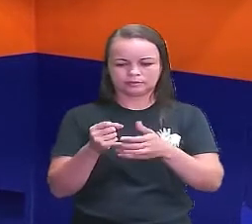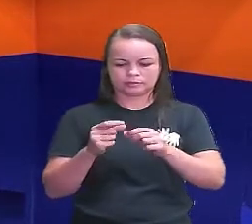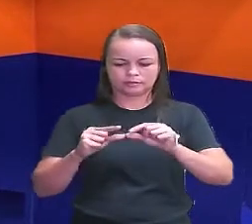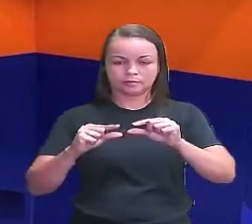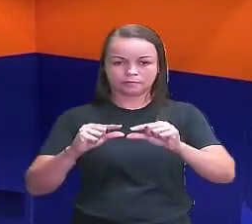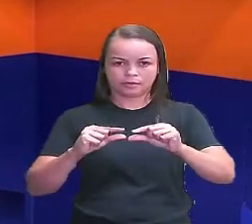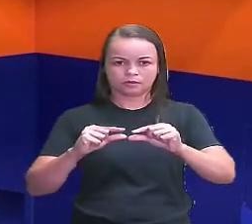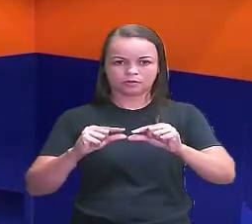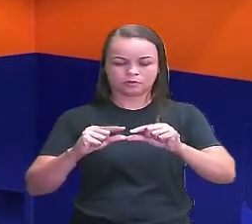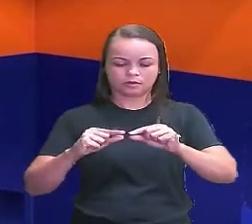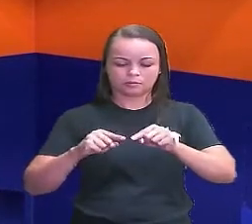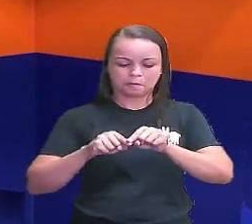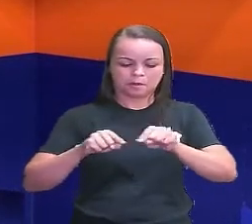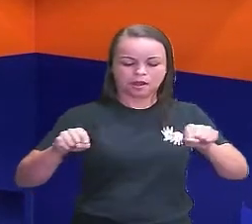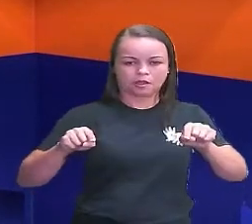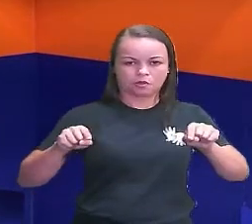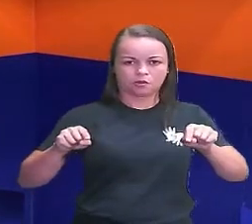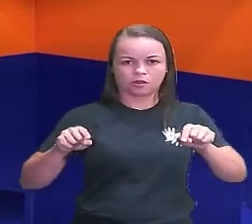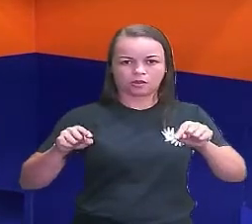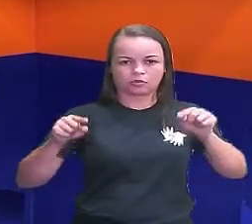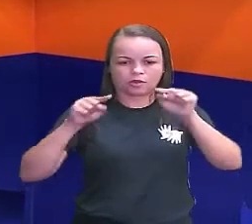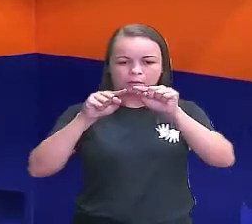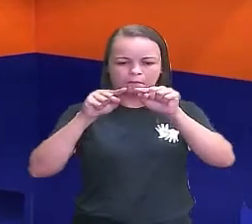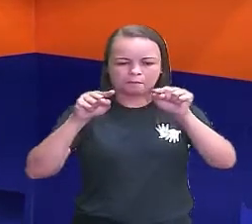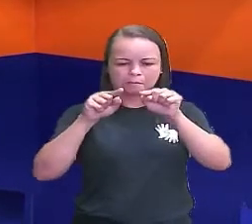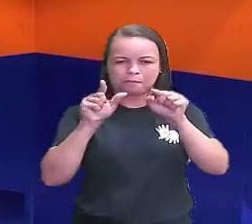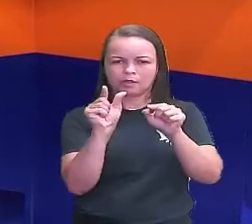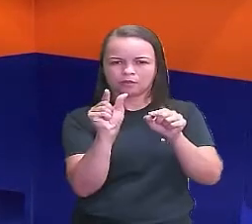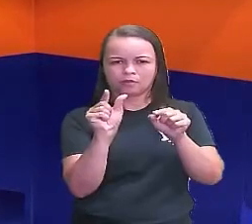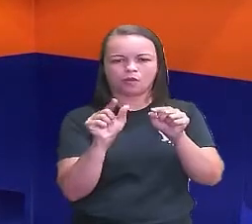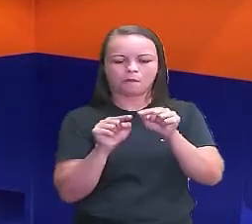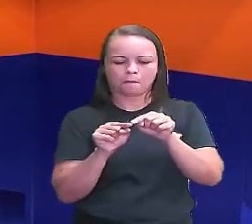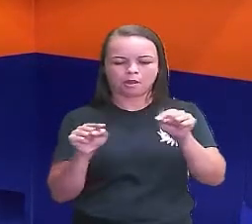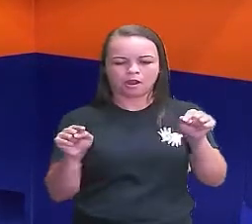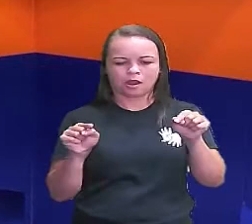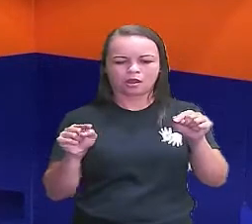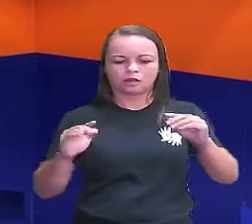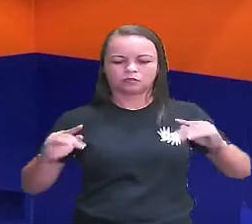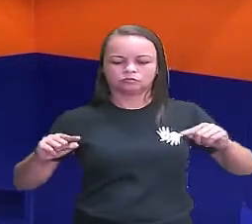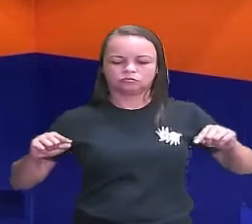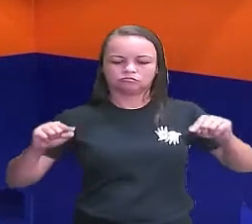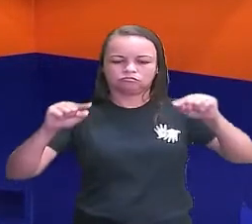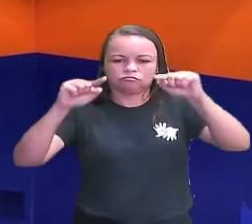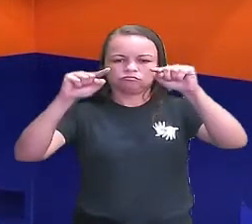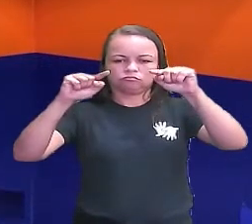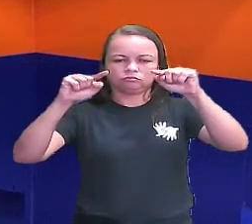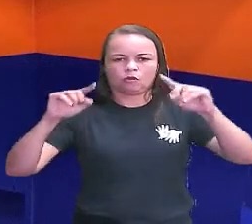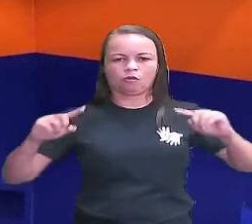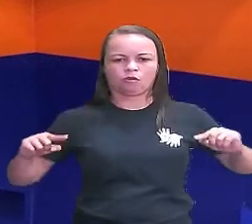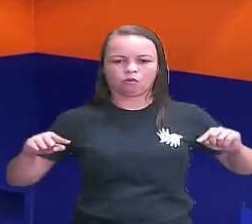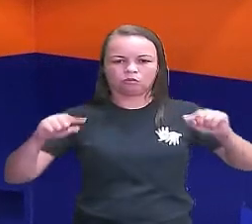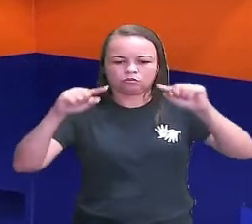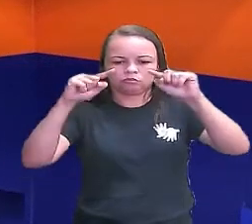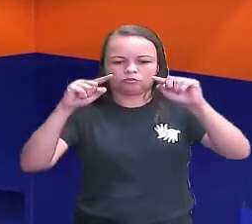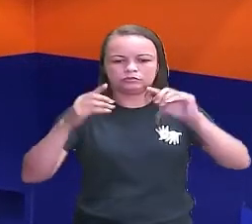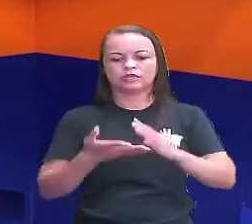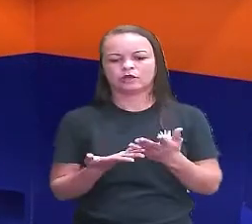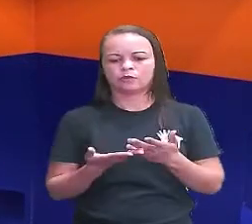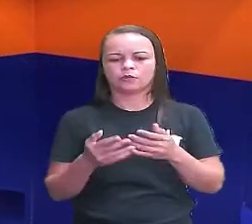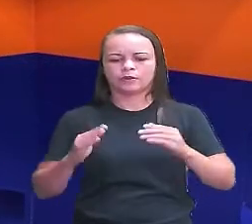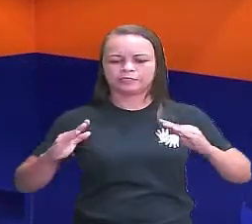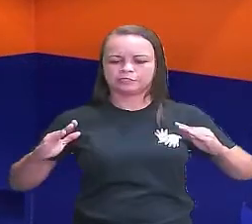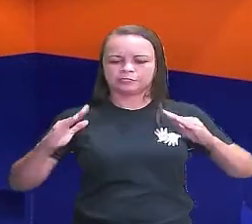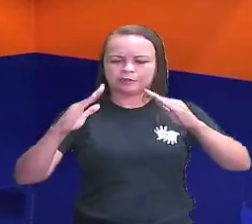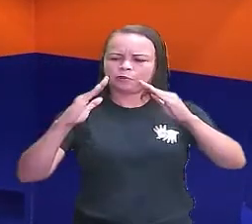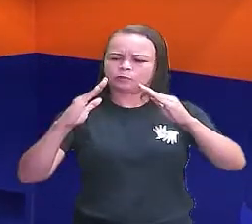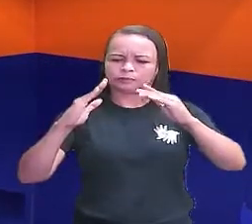outra menor, né? É uma figura geométrica que ela vai ficando mais estreitinha quando ela for subindo, né? Ó, um exemplo já de um trapézio aqui, ó,